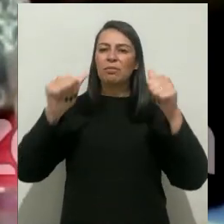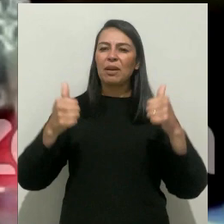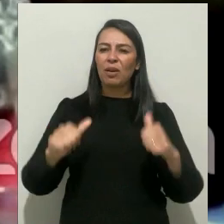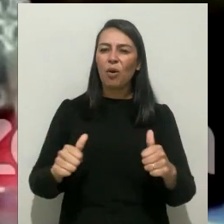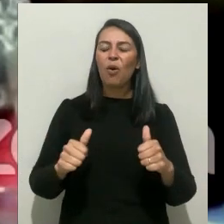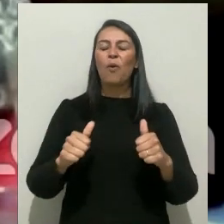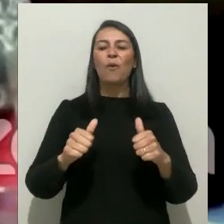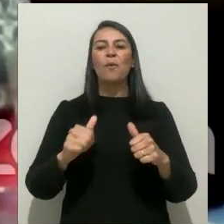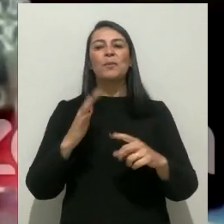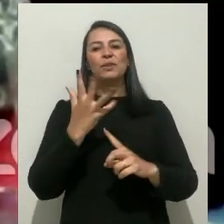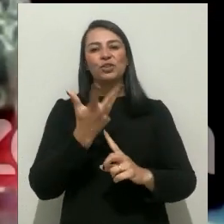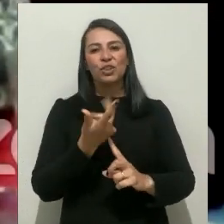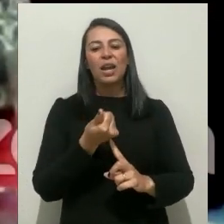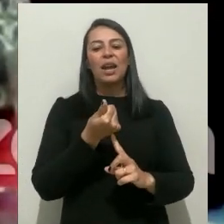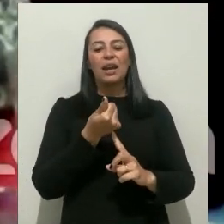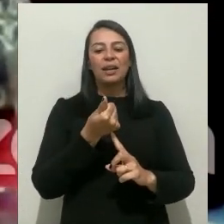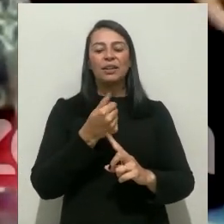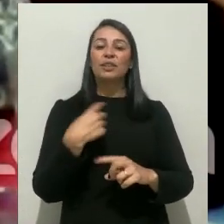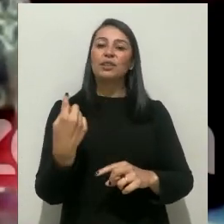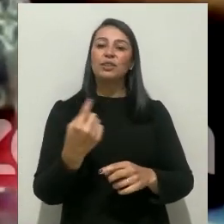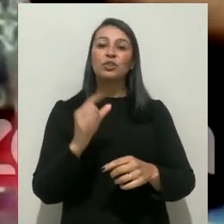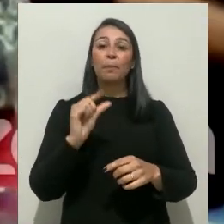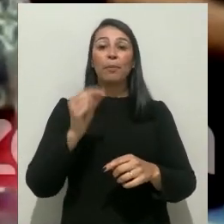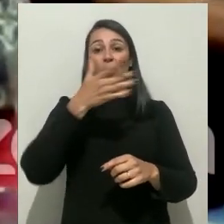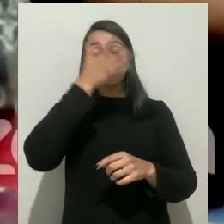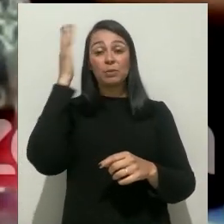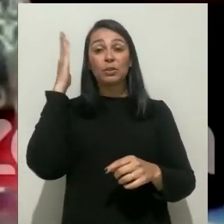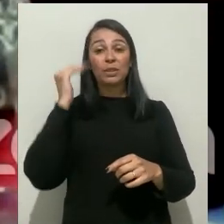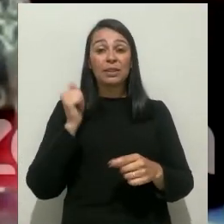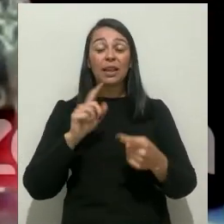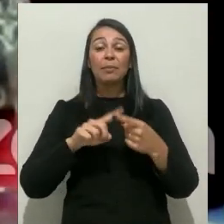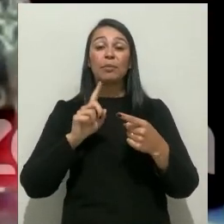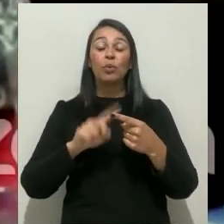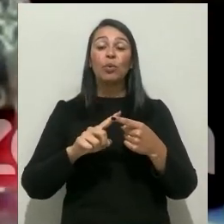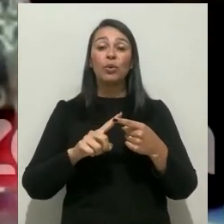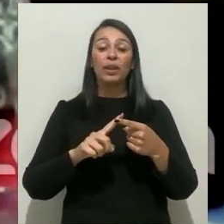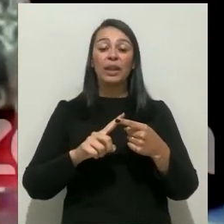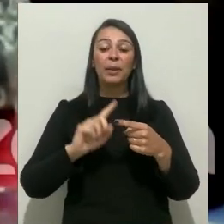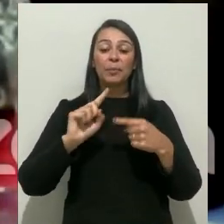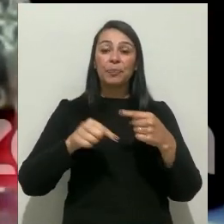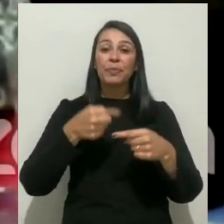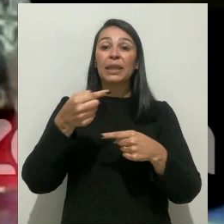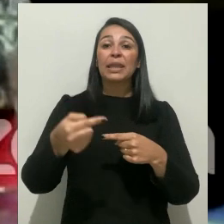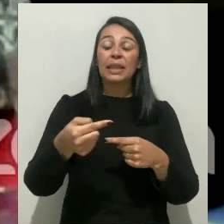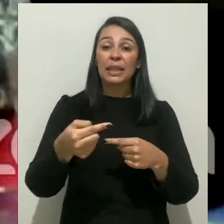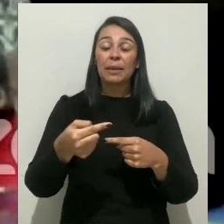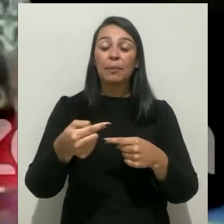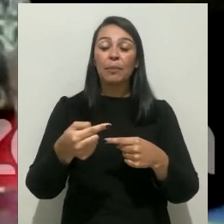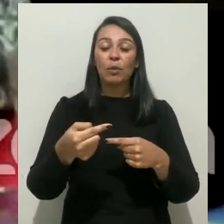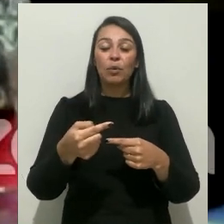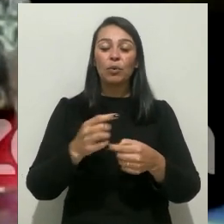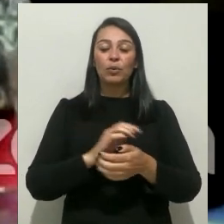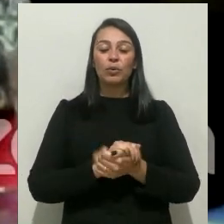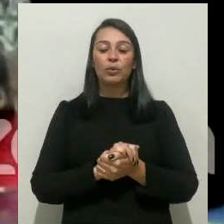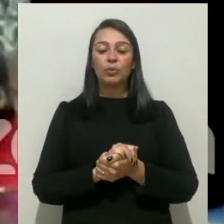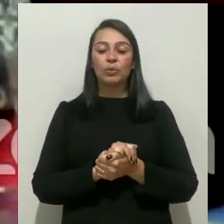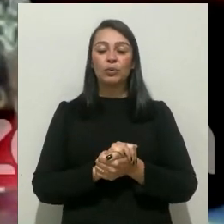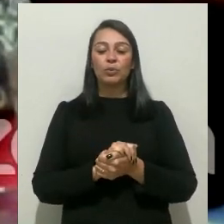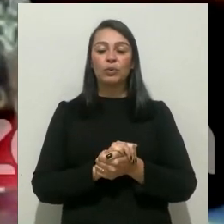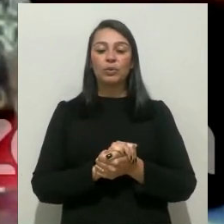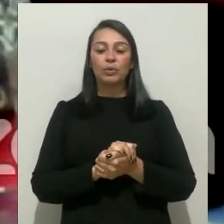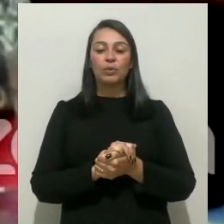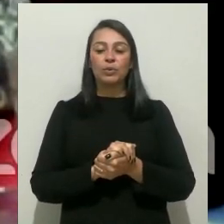sabe disso, né? Eu fico com muita pena, porque quando na arquitetura depois subsequente brasileira, com